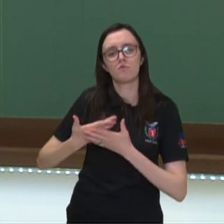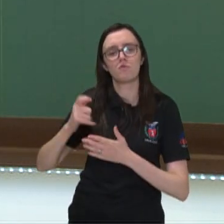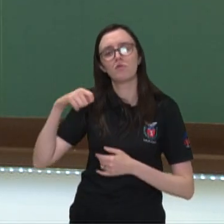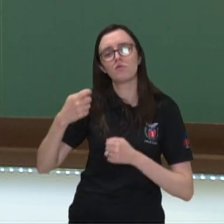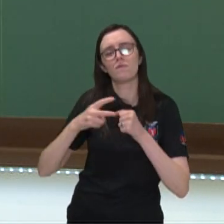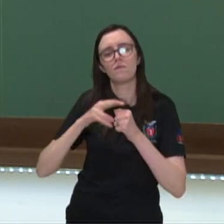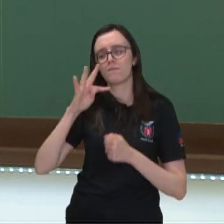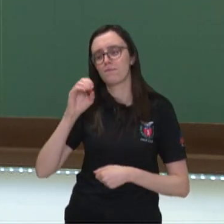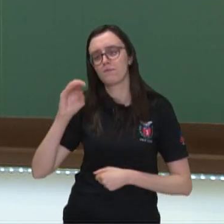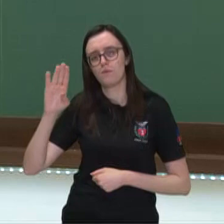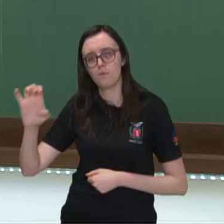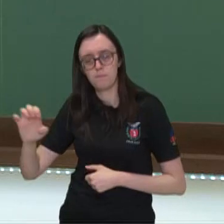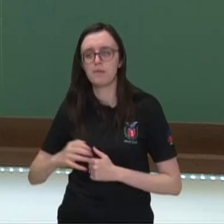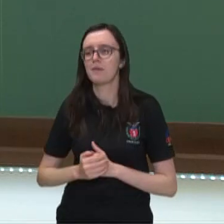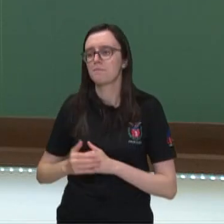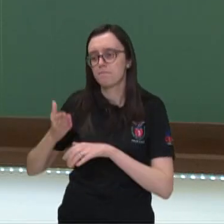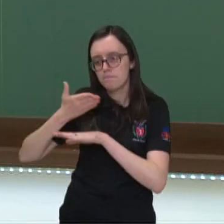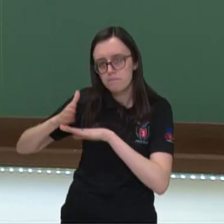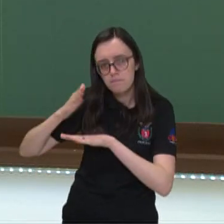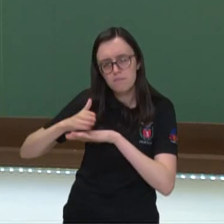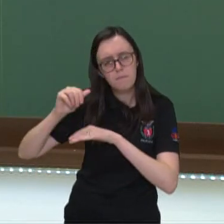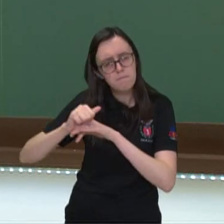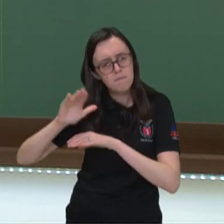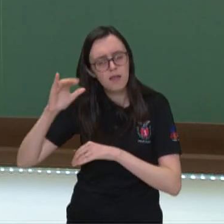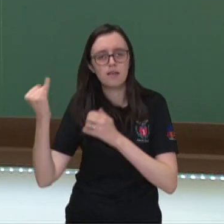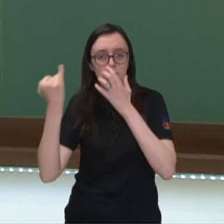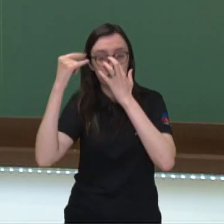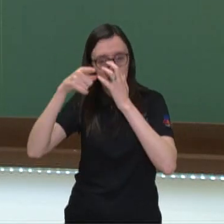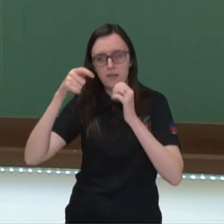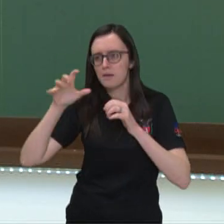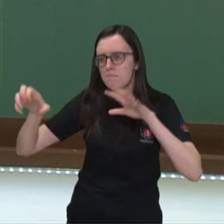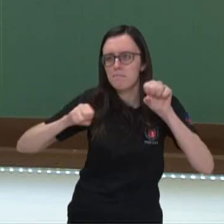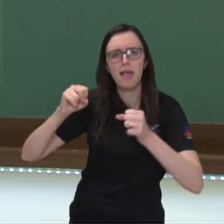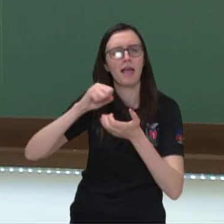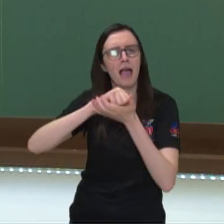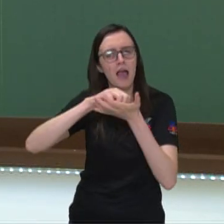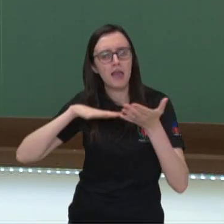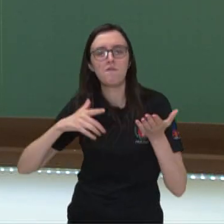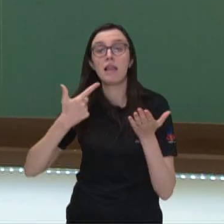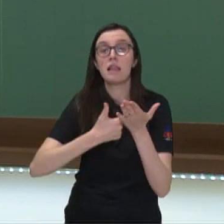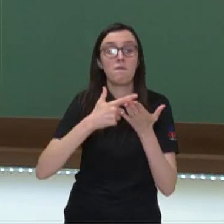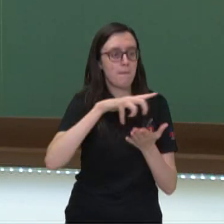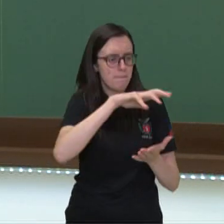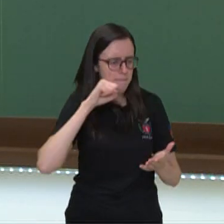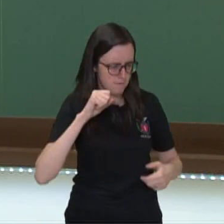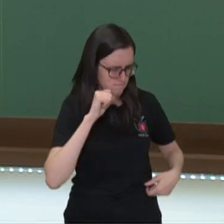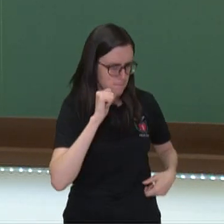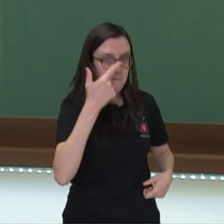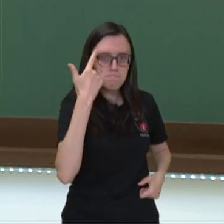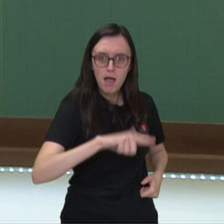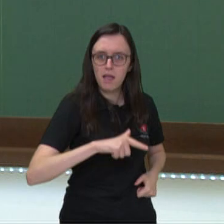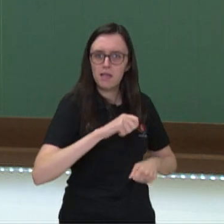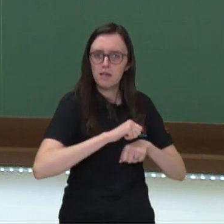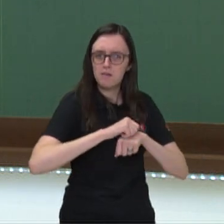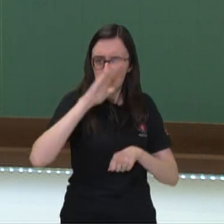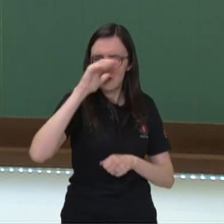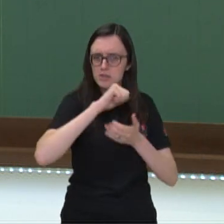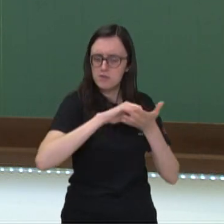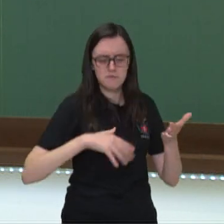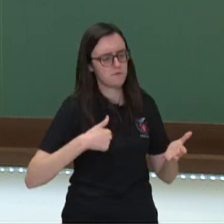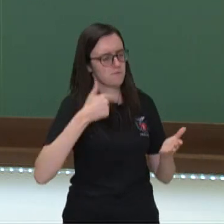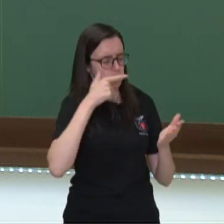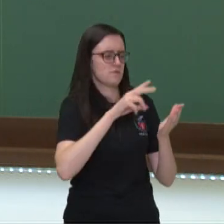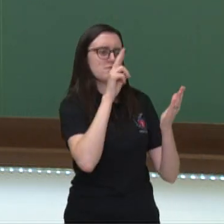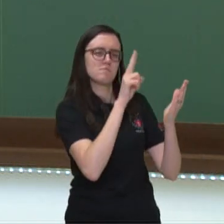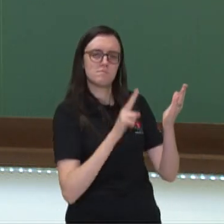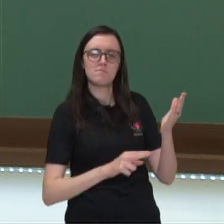verbo to be. Pratique mais um pouco, procure atividades, vá lá no livro ver se tem mais exercícios,